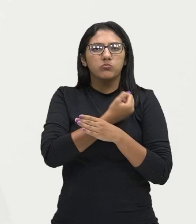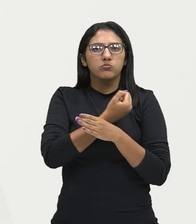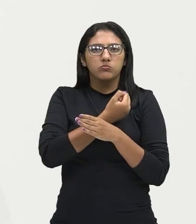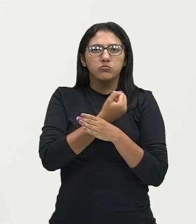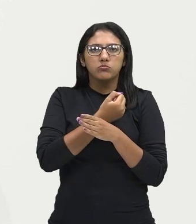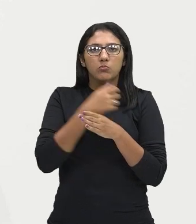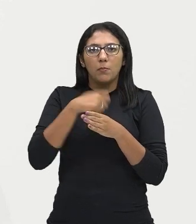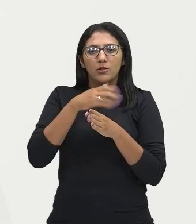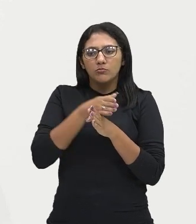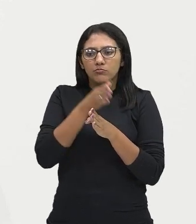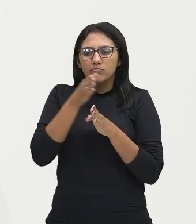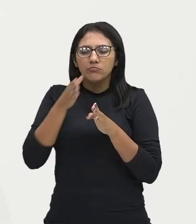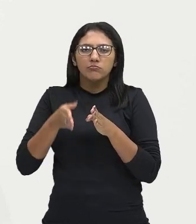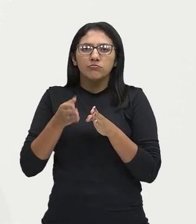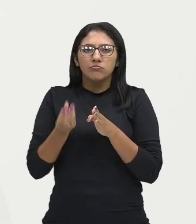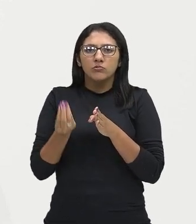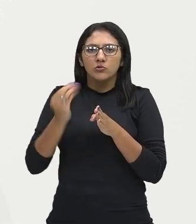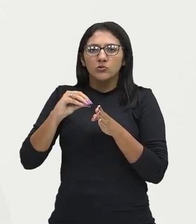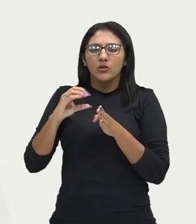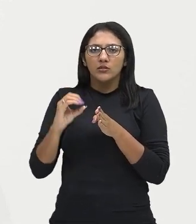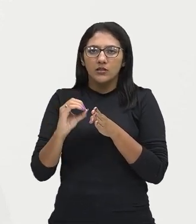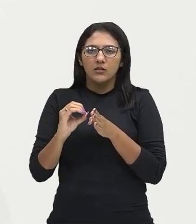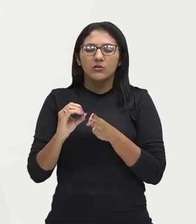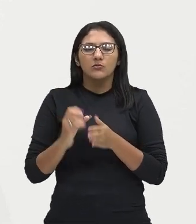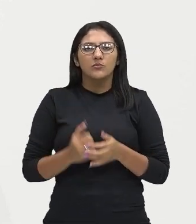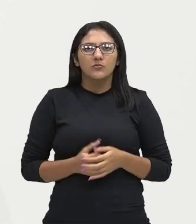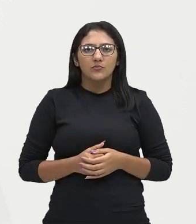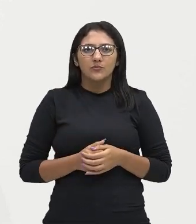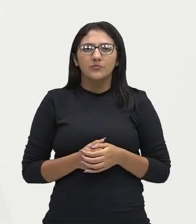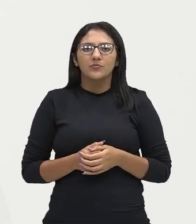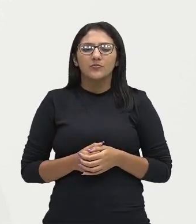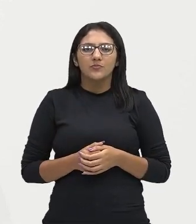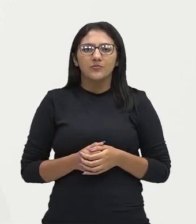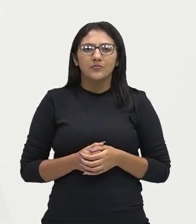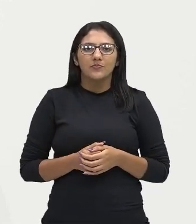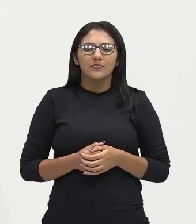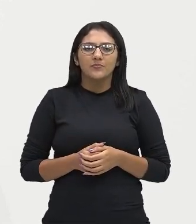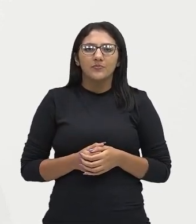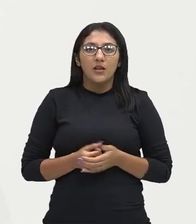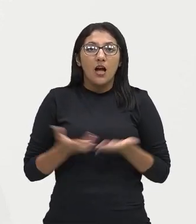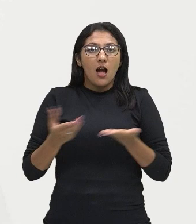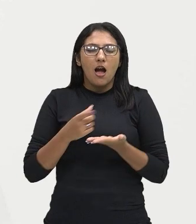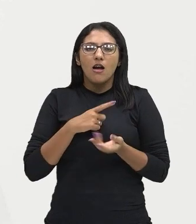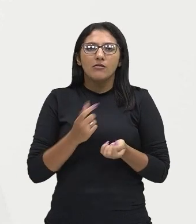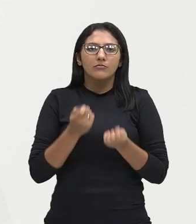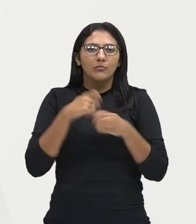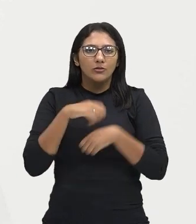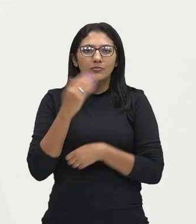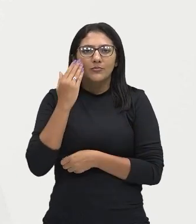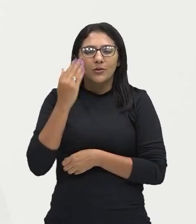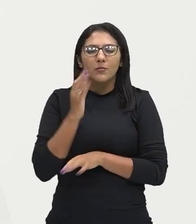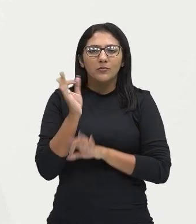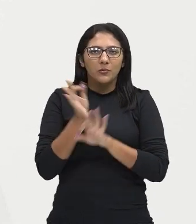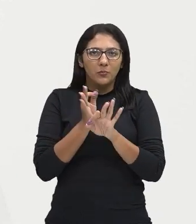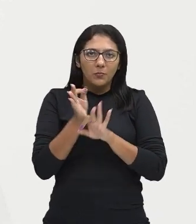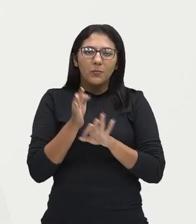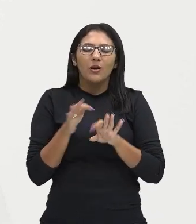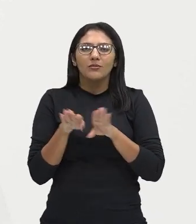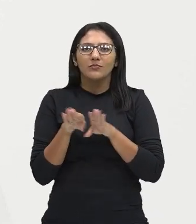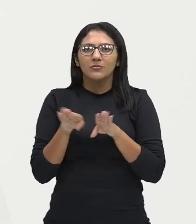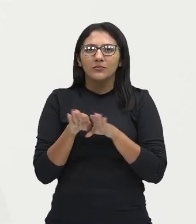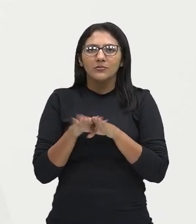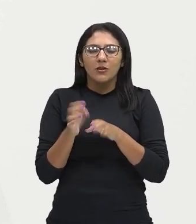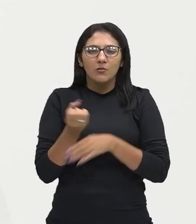após a vírgula, nós precisamos aqui acrescentar um 0. Tá legal? Agora sim, ó, ficamos com a mesma quantidade de